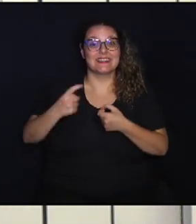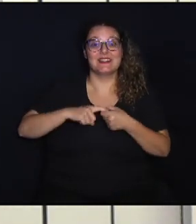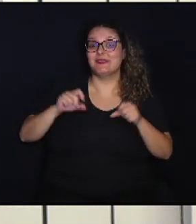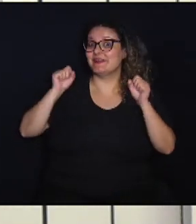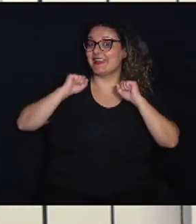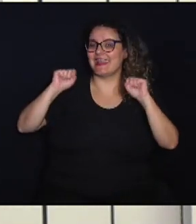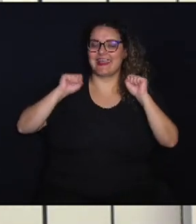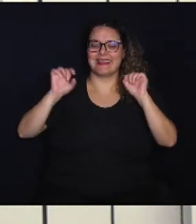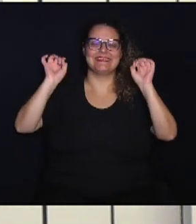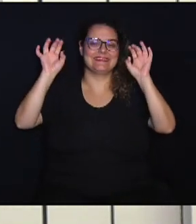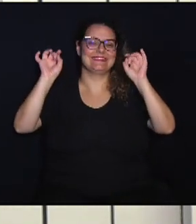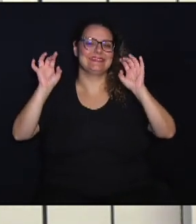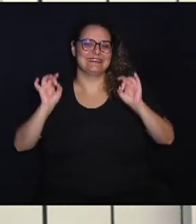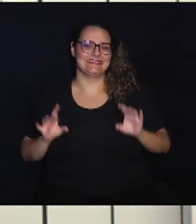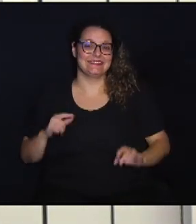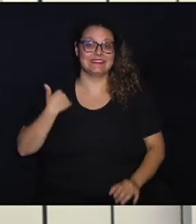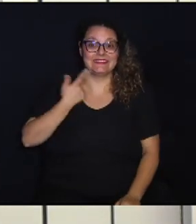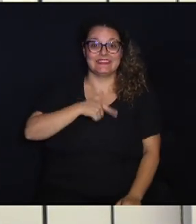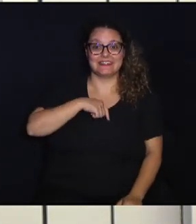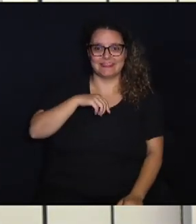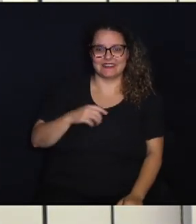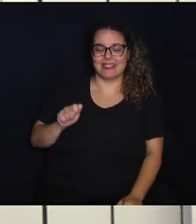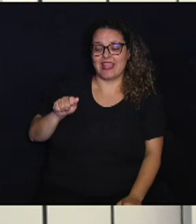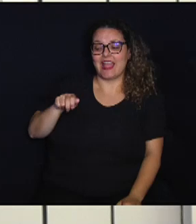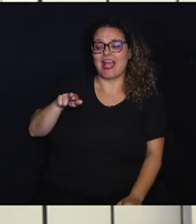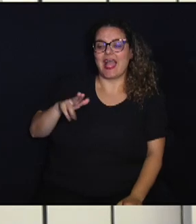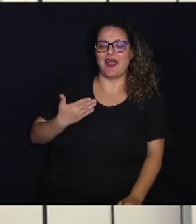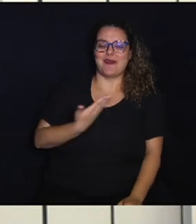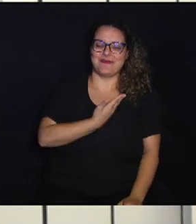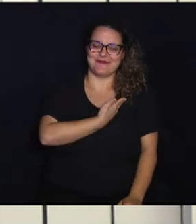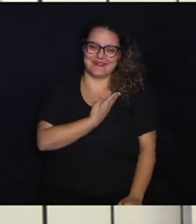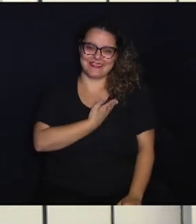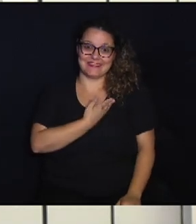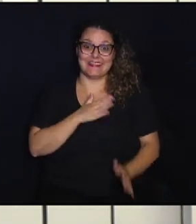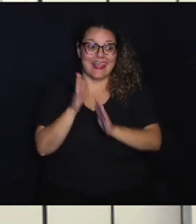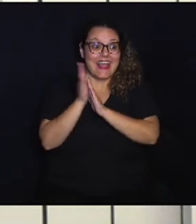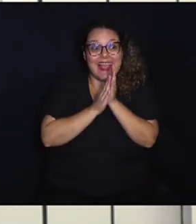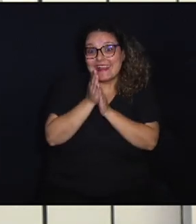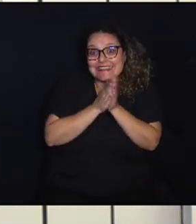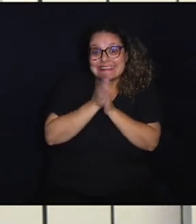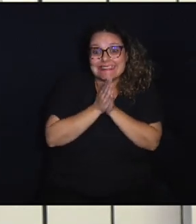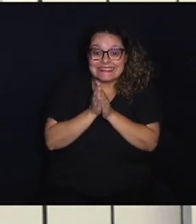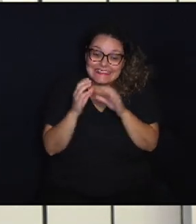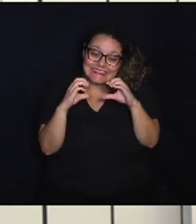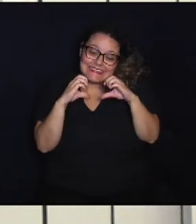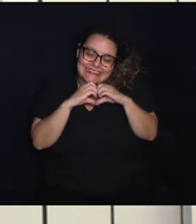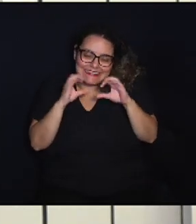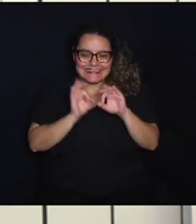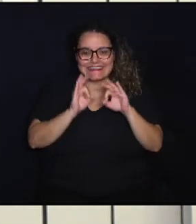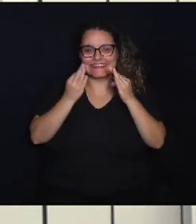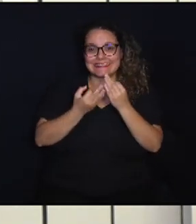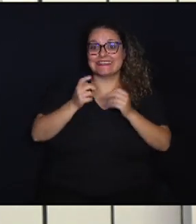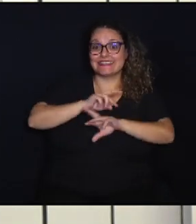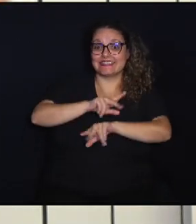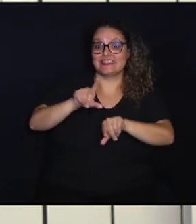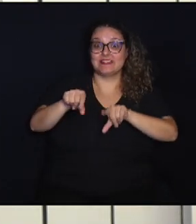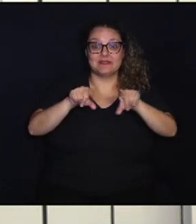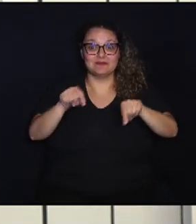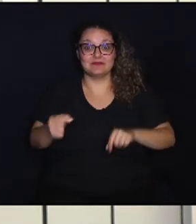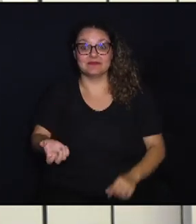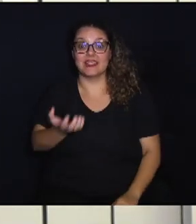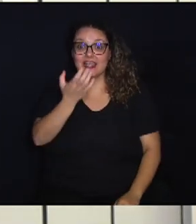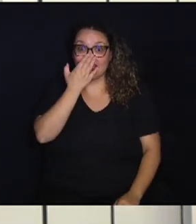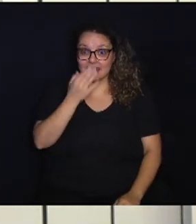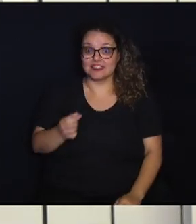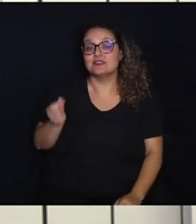todo especial. Os nossos amigos estão ansiosos para ganhar um lar. São várias opções de cães